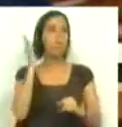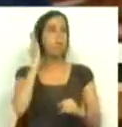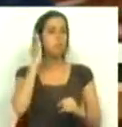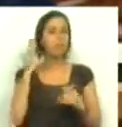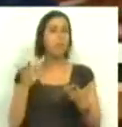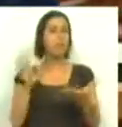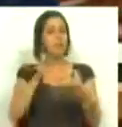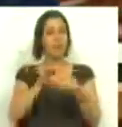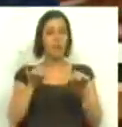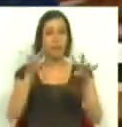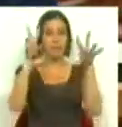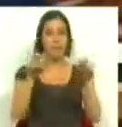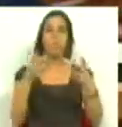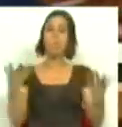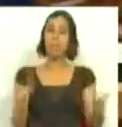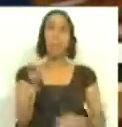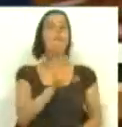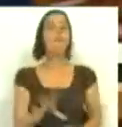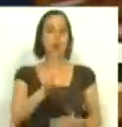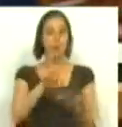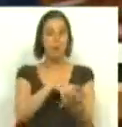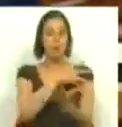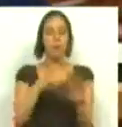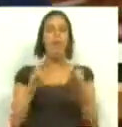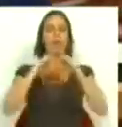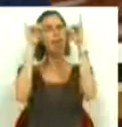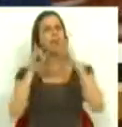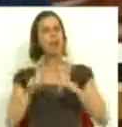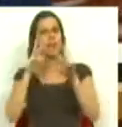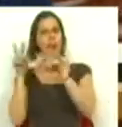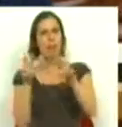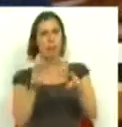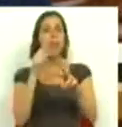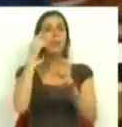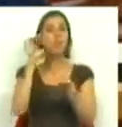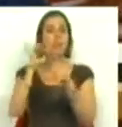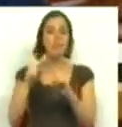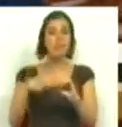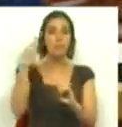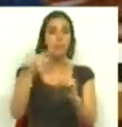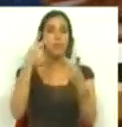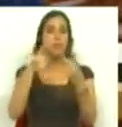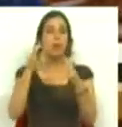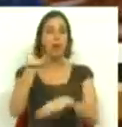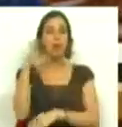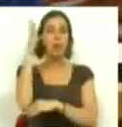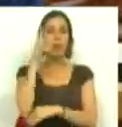em curso a este respeito. Deste modo, no plano internacional e, em particular, na próxima